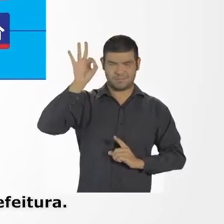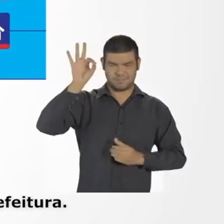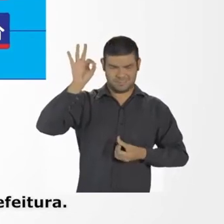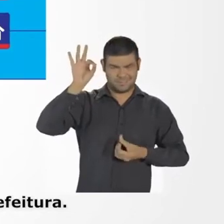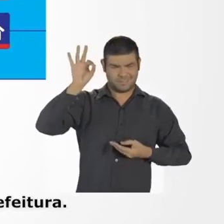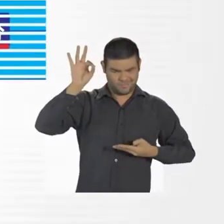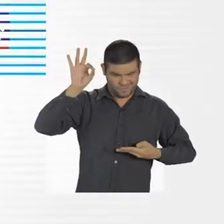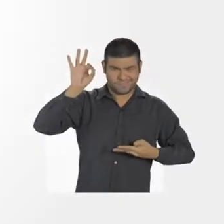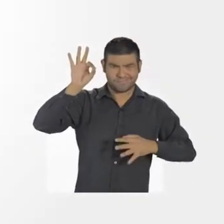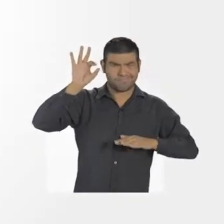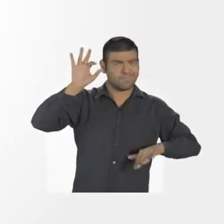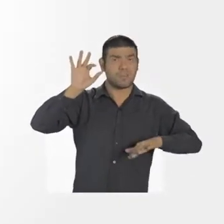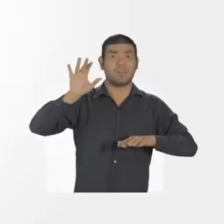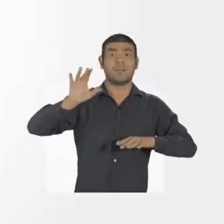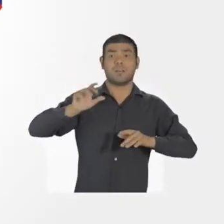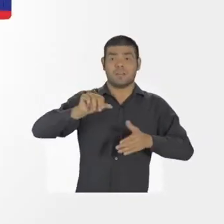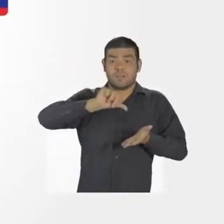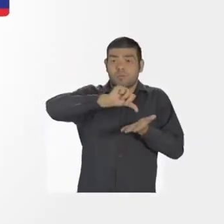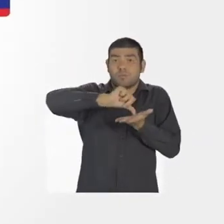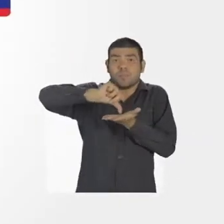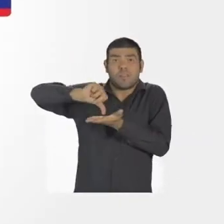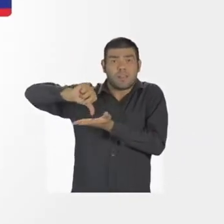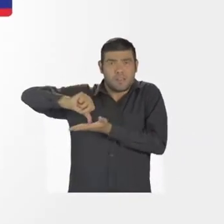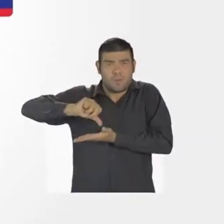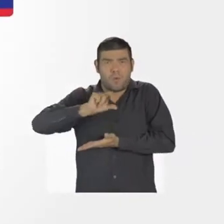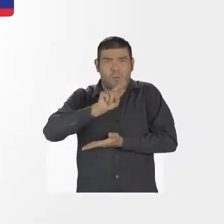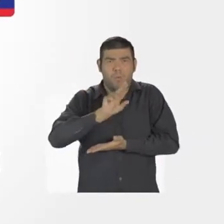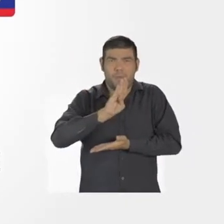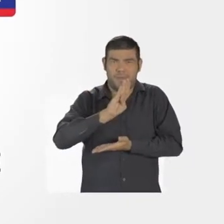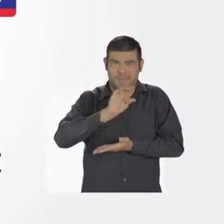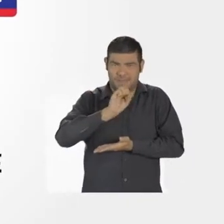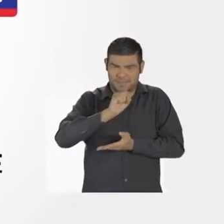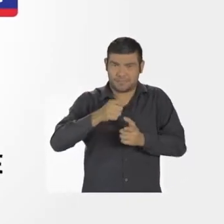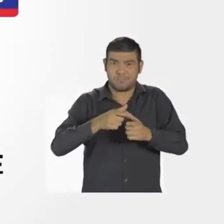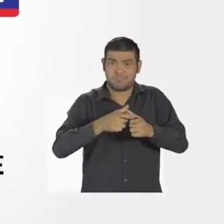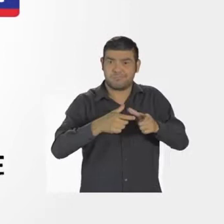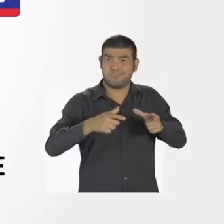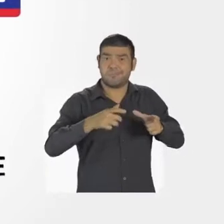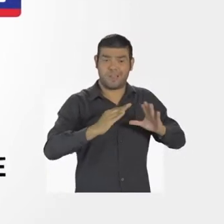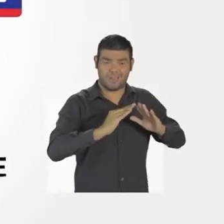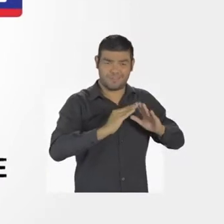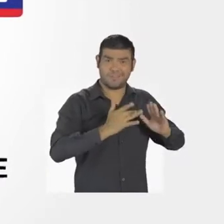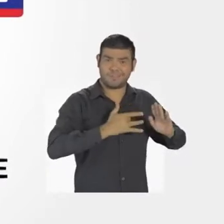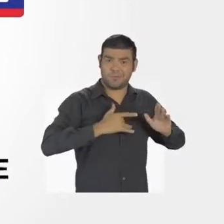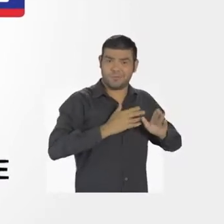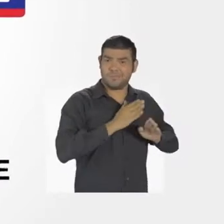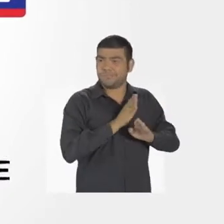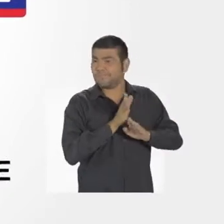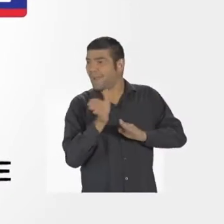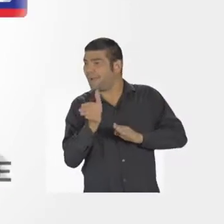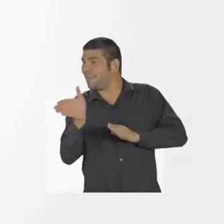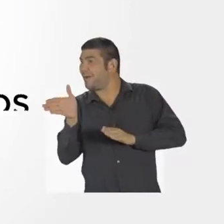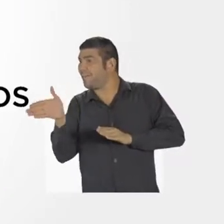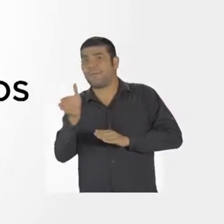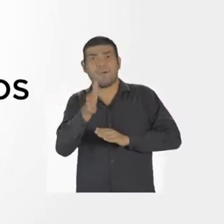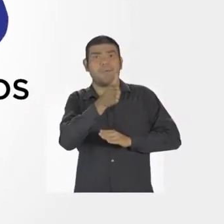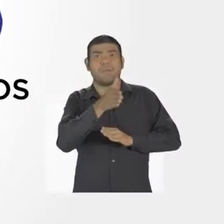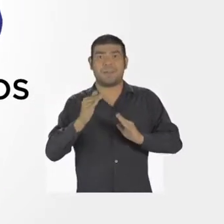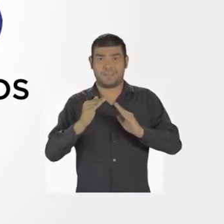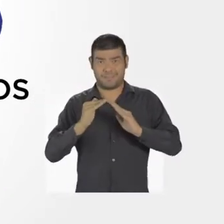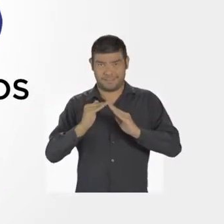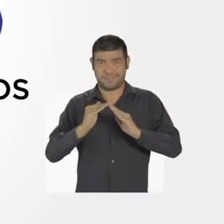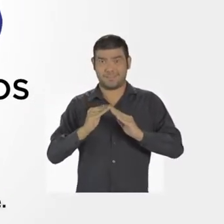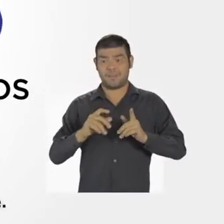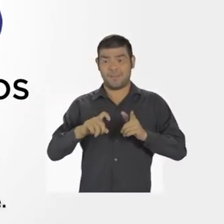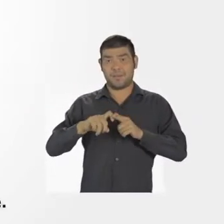atendida pela Prefeitura. Construir anexos nas UBSs para ampliar o número de casinhas de saúde com médicos atendendo em casa. Contratar